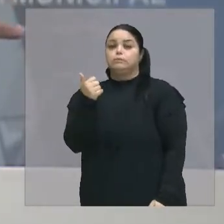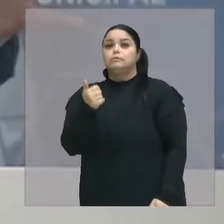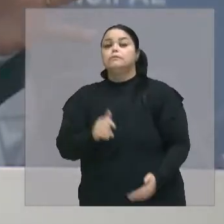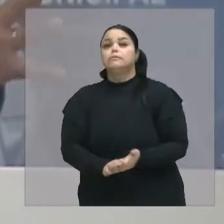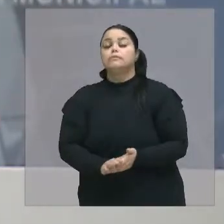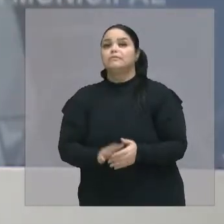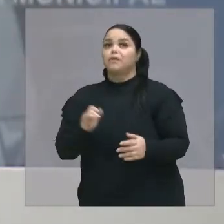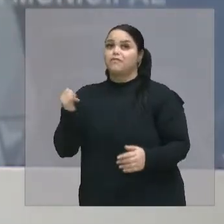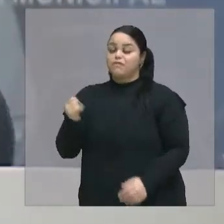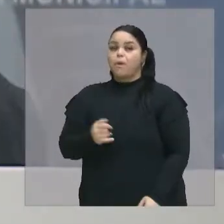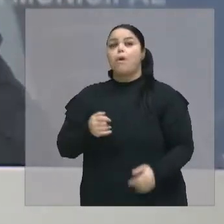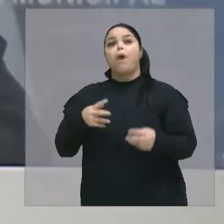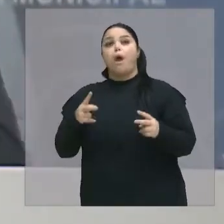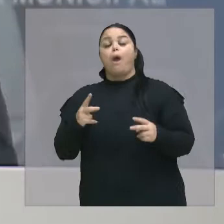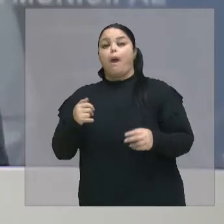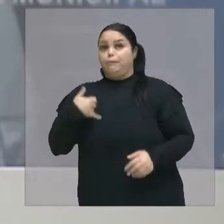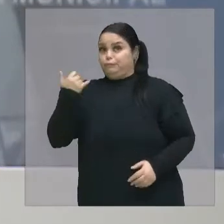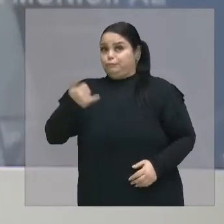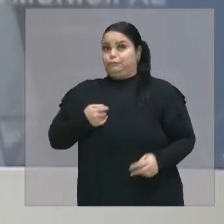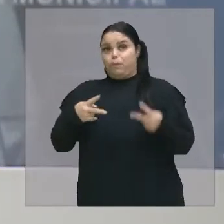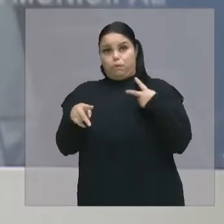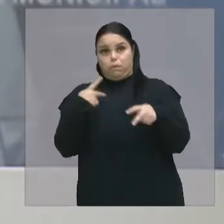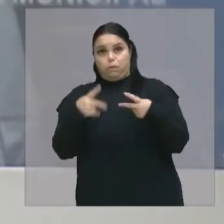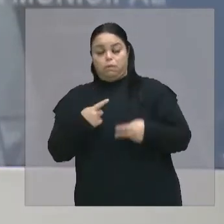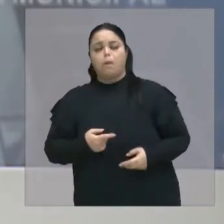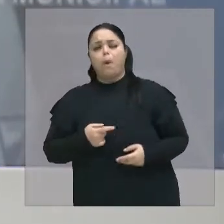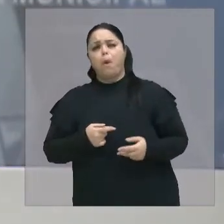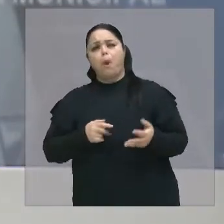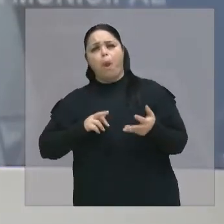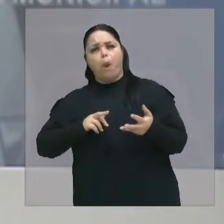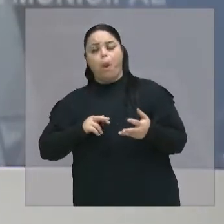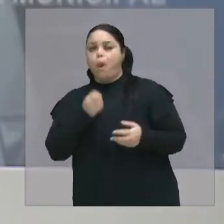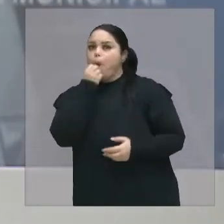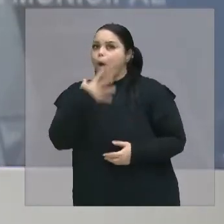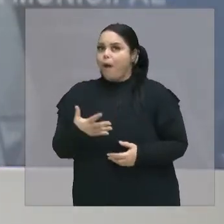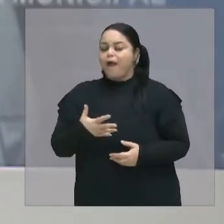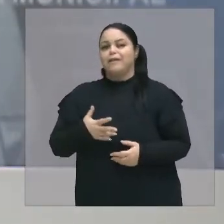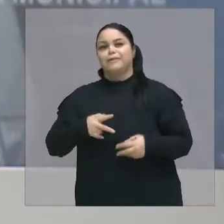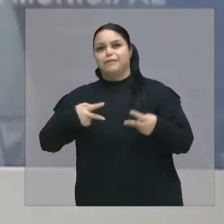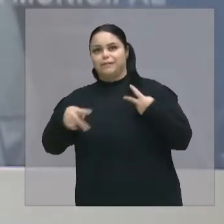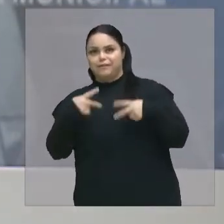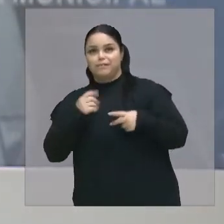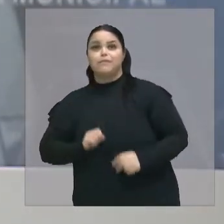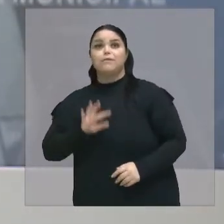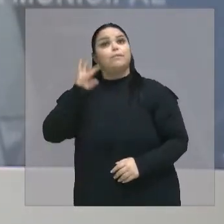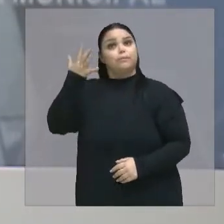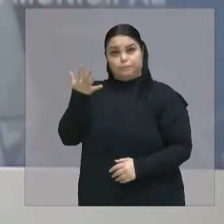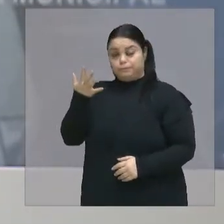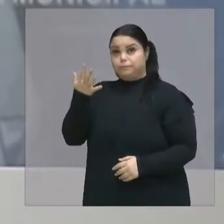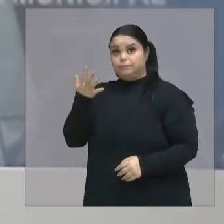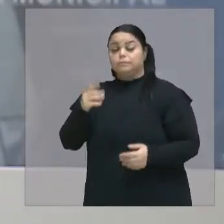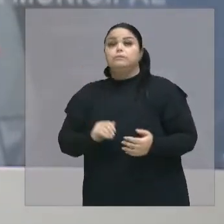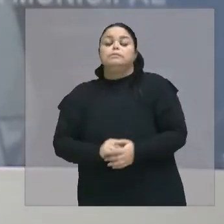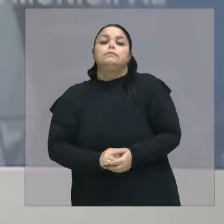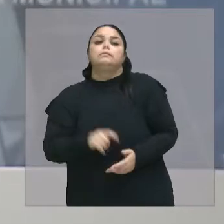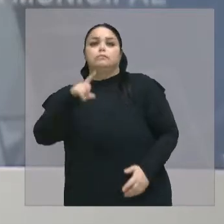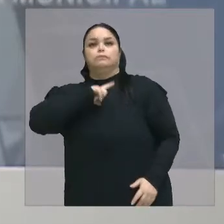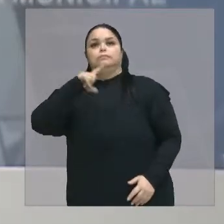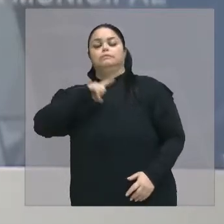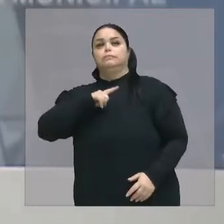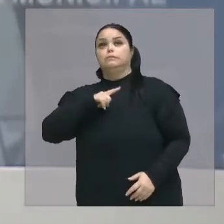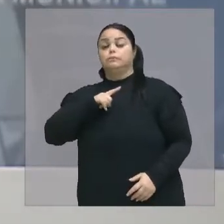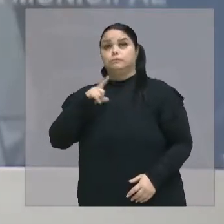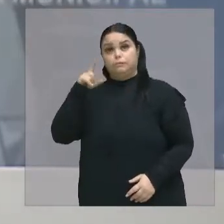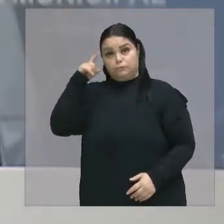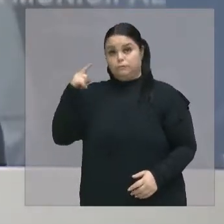até do aniversário de São José dos Campos, algumas situações muito boas passam a nos ver aconteceram, né? E nós tivemos, no último